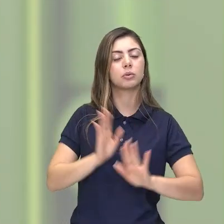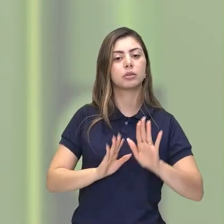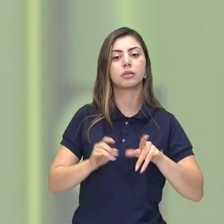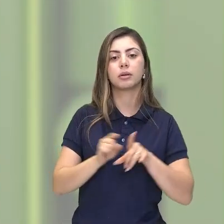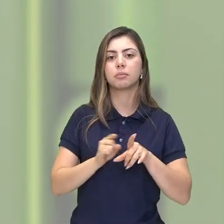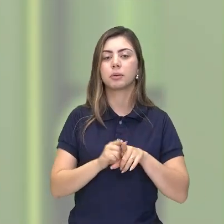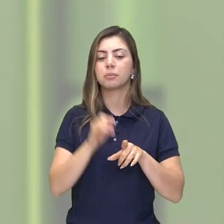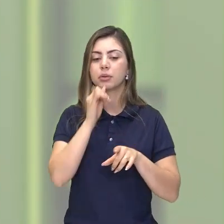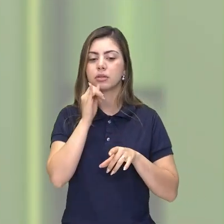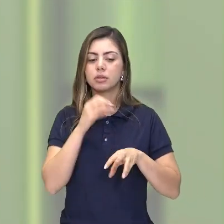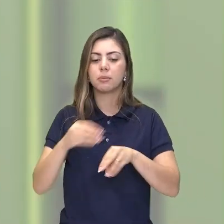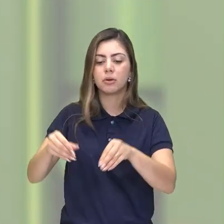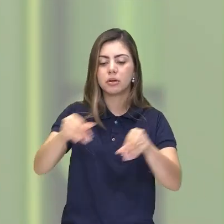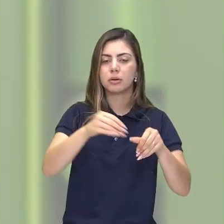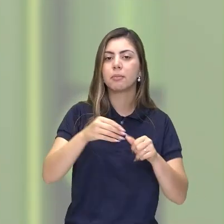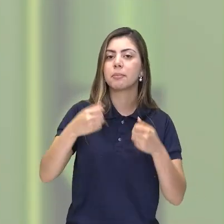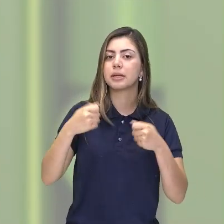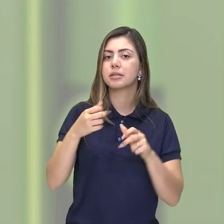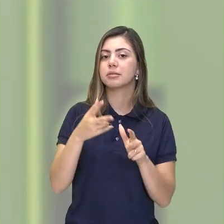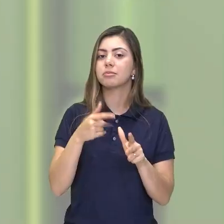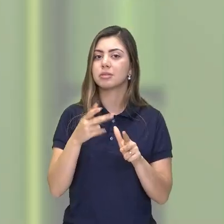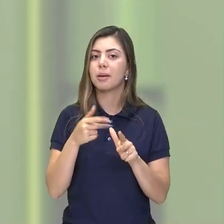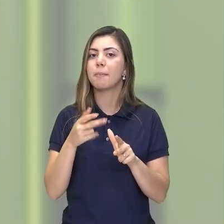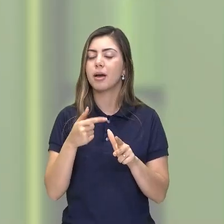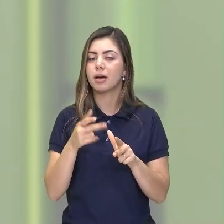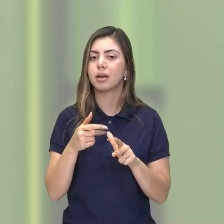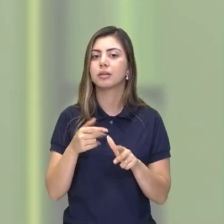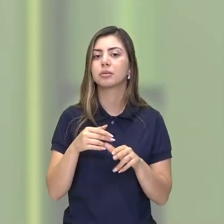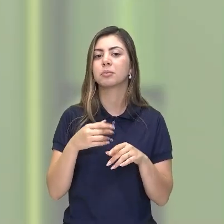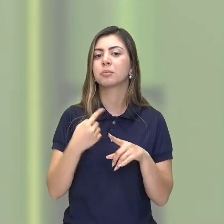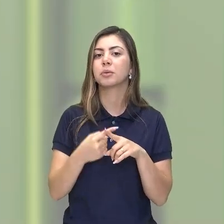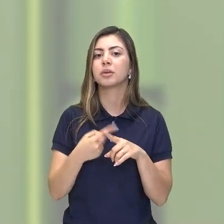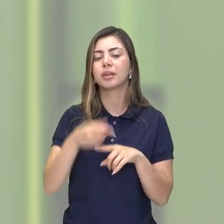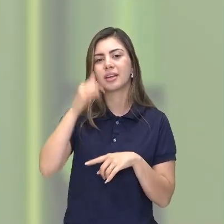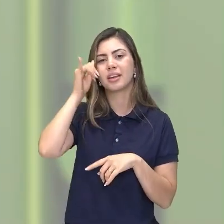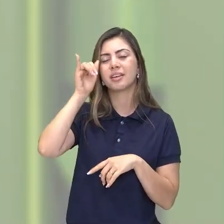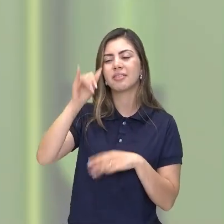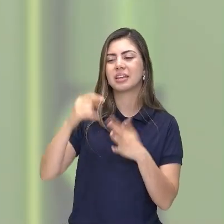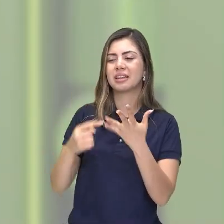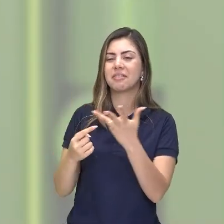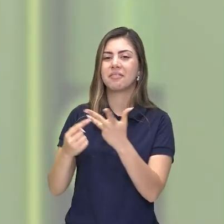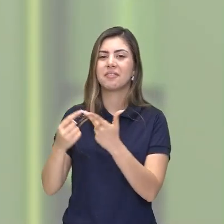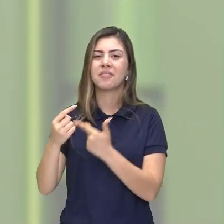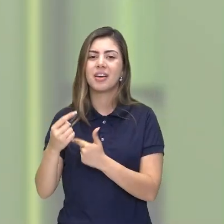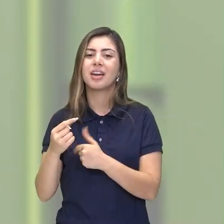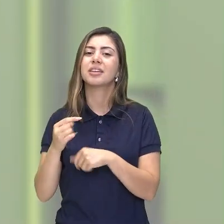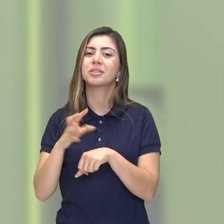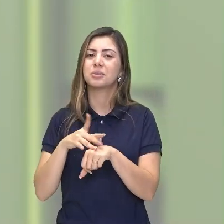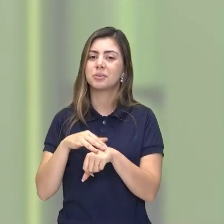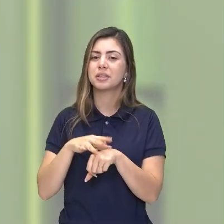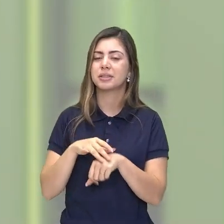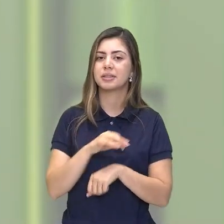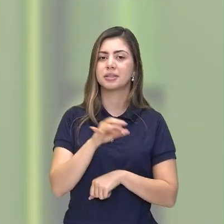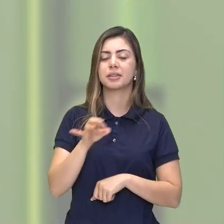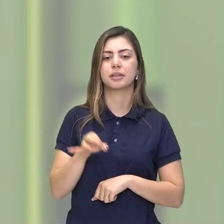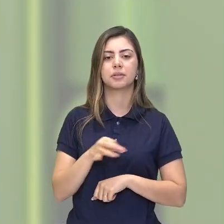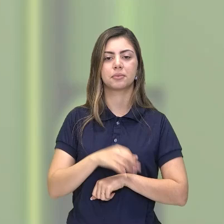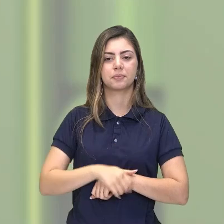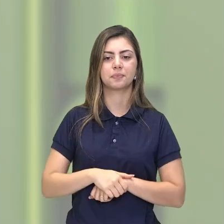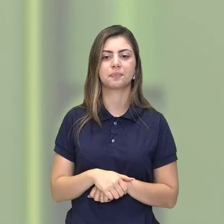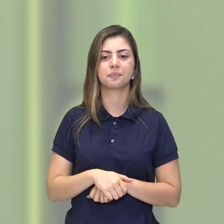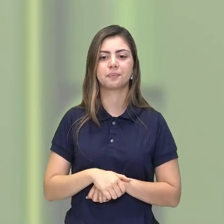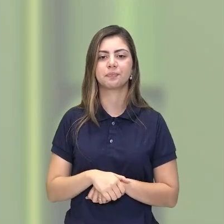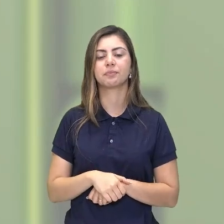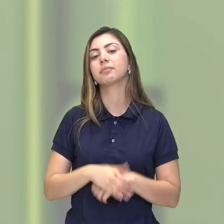né? Evitar os pés descalços, entre outros fatores, para evitar diversos tipos de verminoses, inclusive, que existem, tá? E aí a